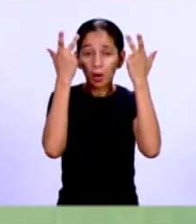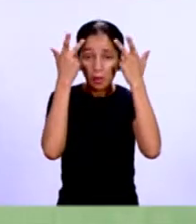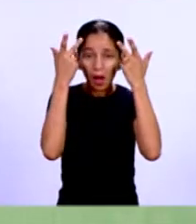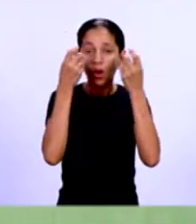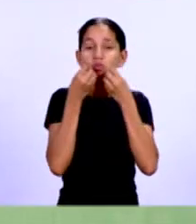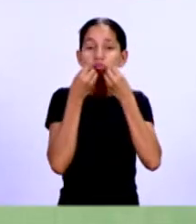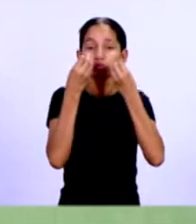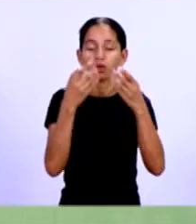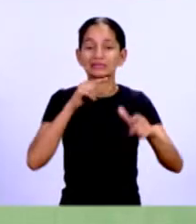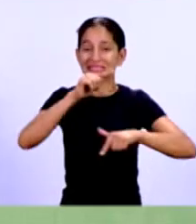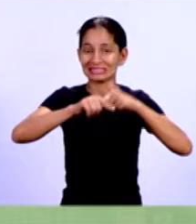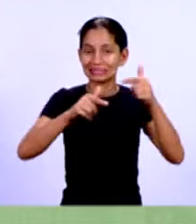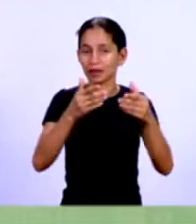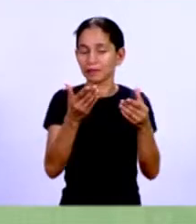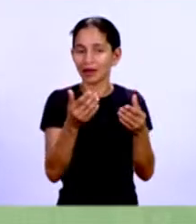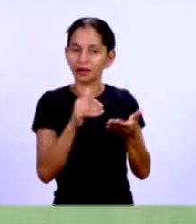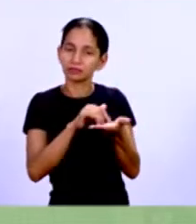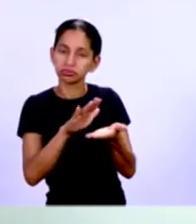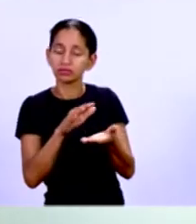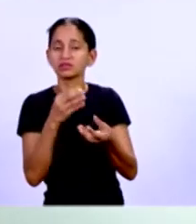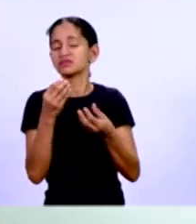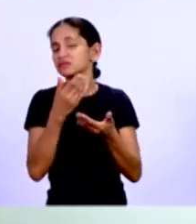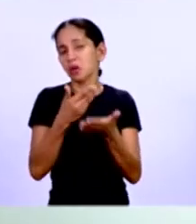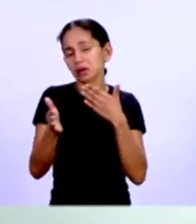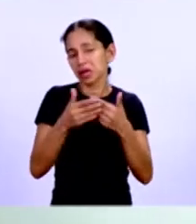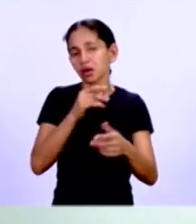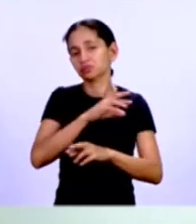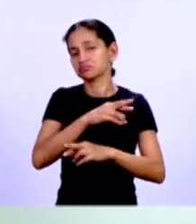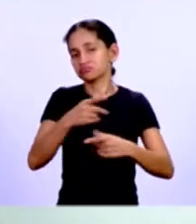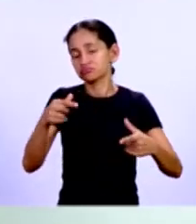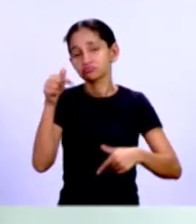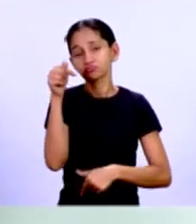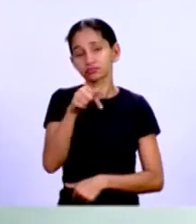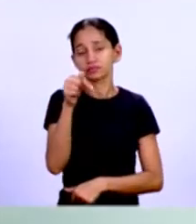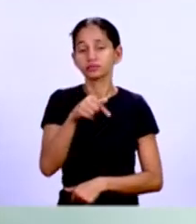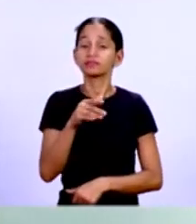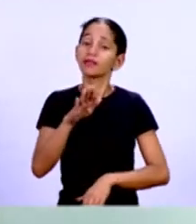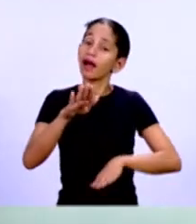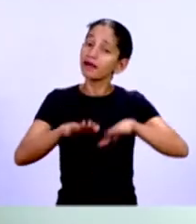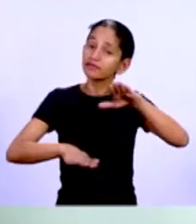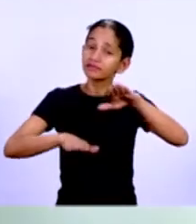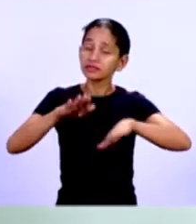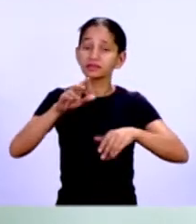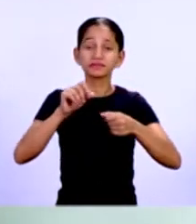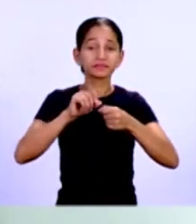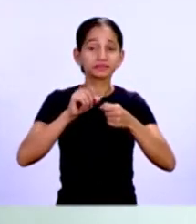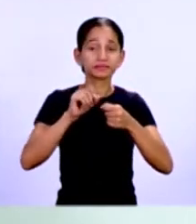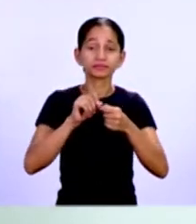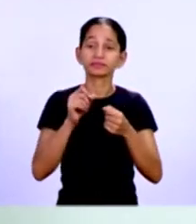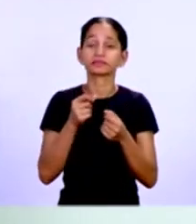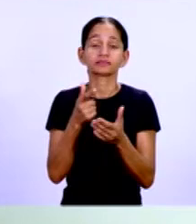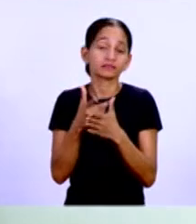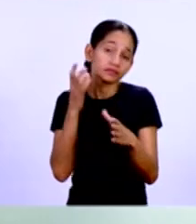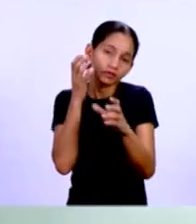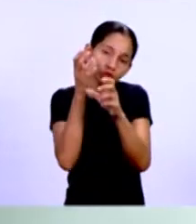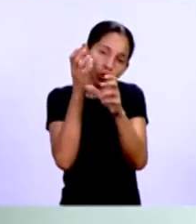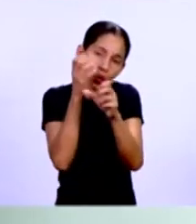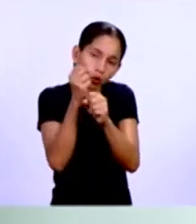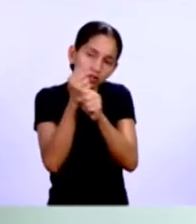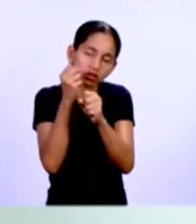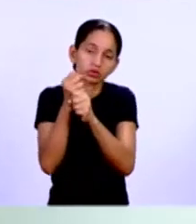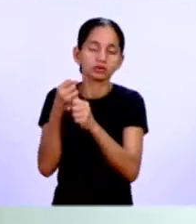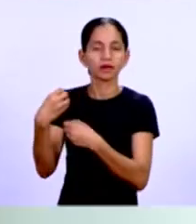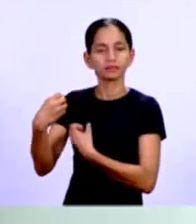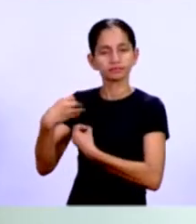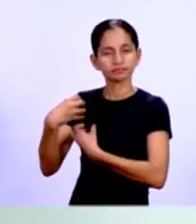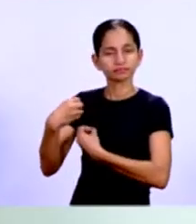processo trabalhista, como que você vai se proteger desse tipo de coisa? A medida que você pode fazer é contratar um bom contador que vai te orientar,